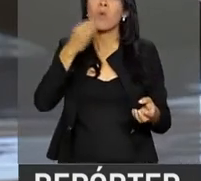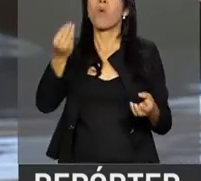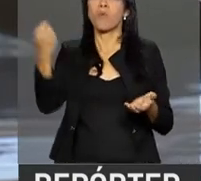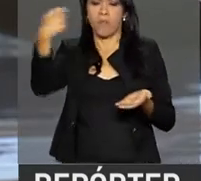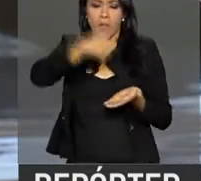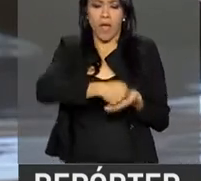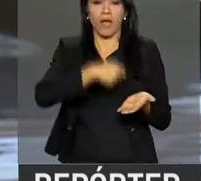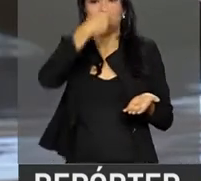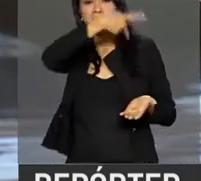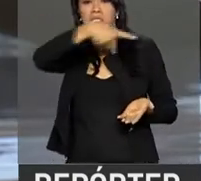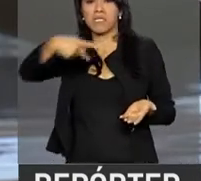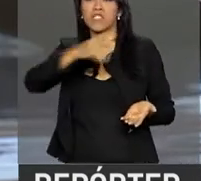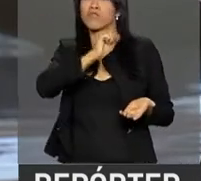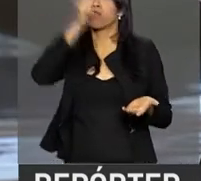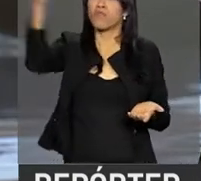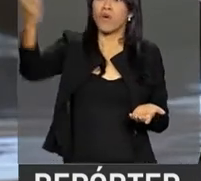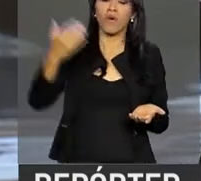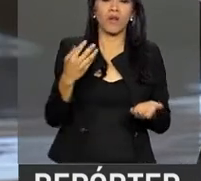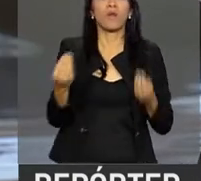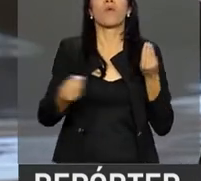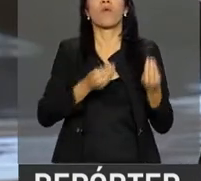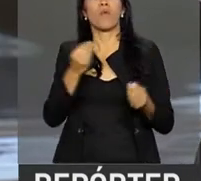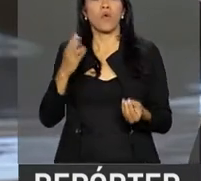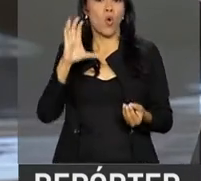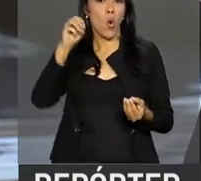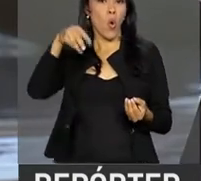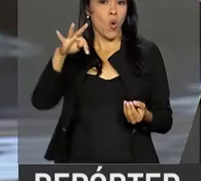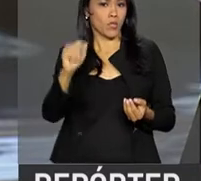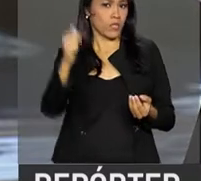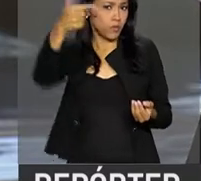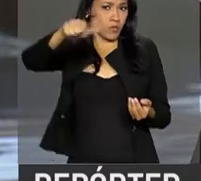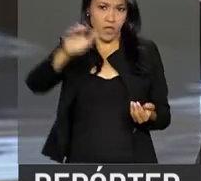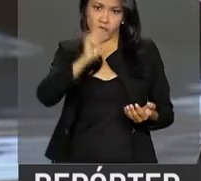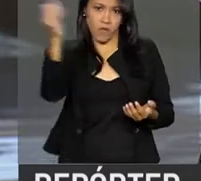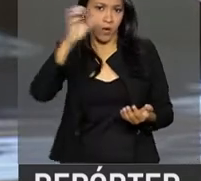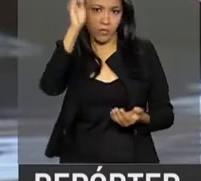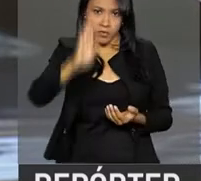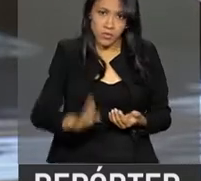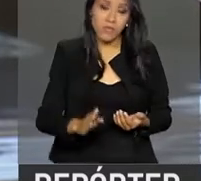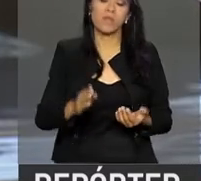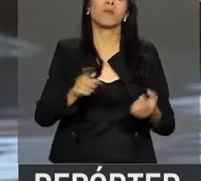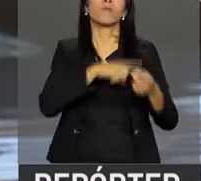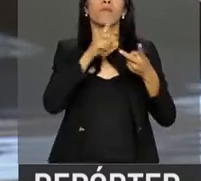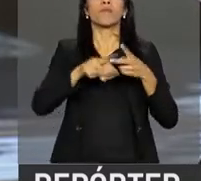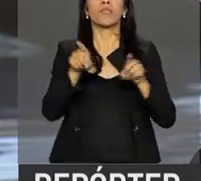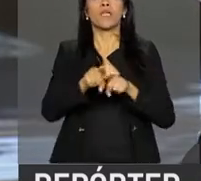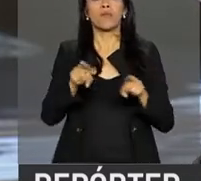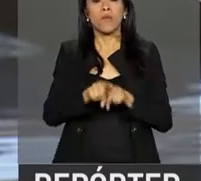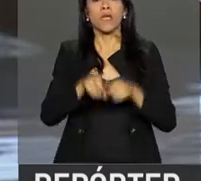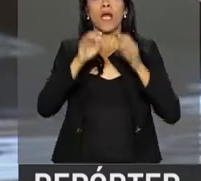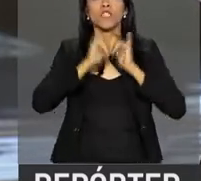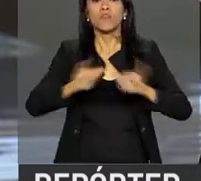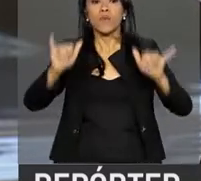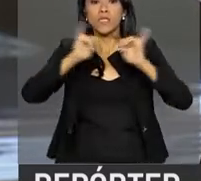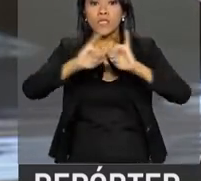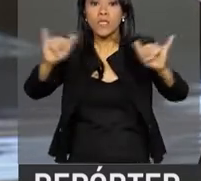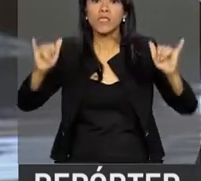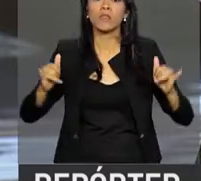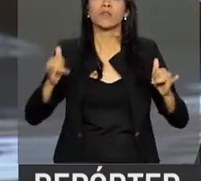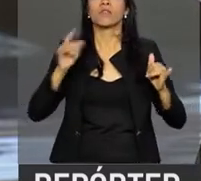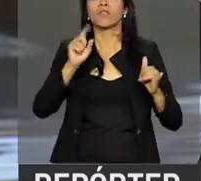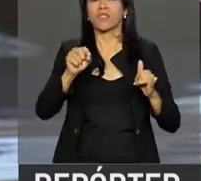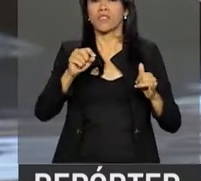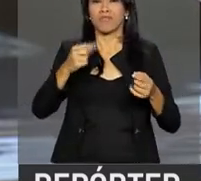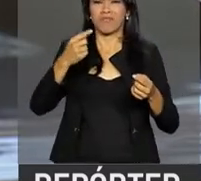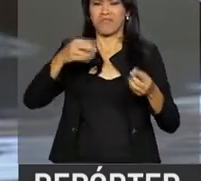demonstrar a existência de conta fora do país transforma contribuição lista de campanha em ilícita mistura